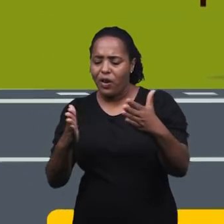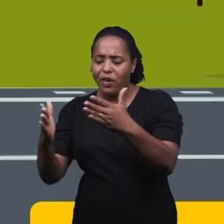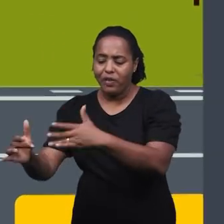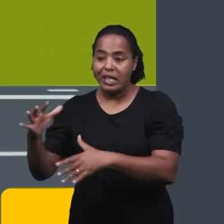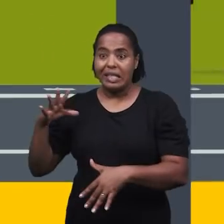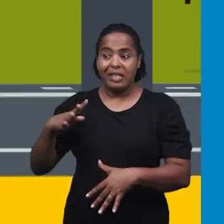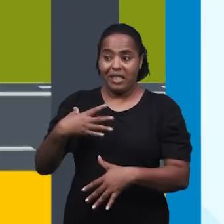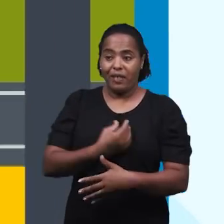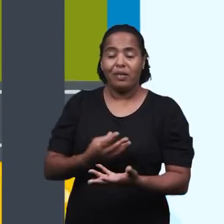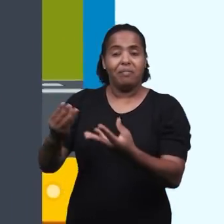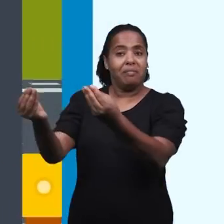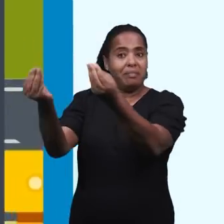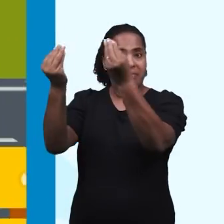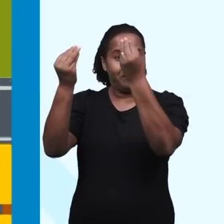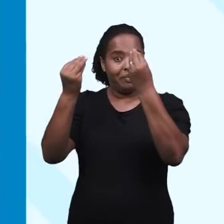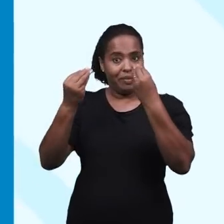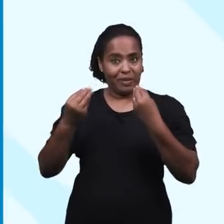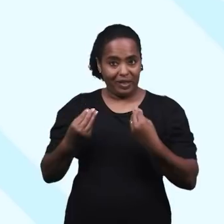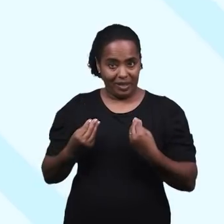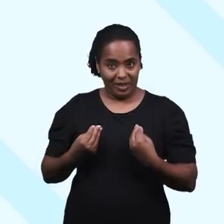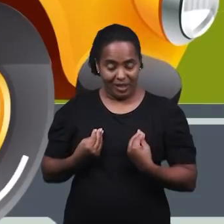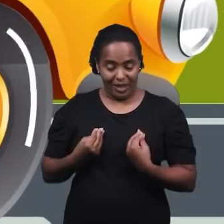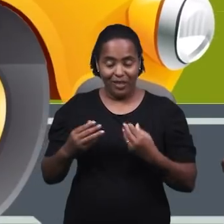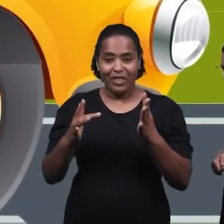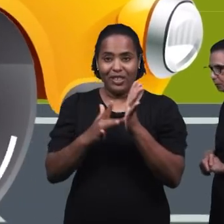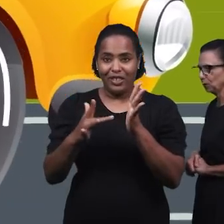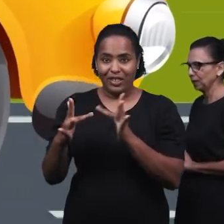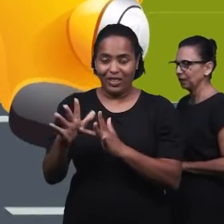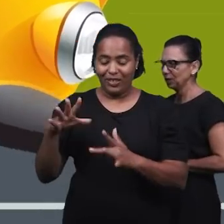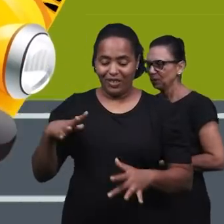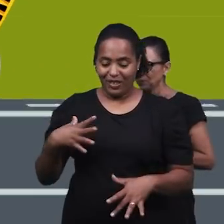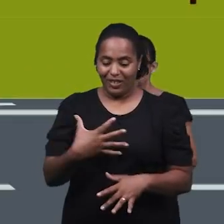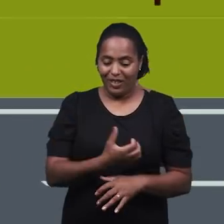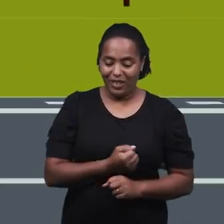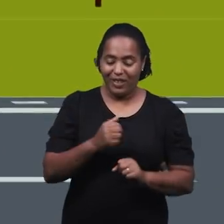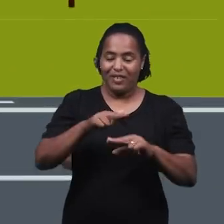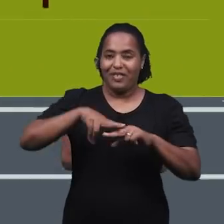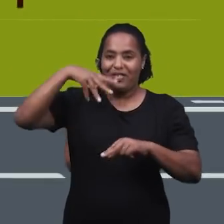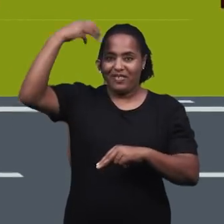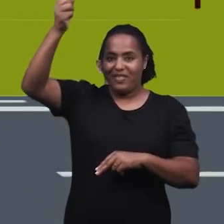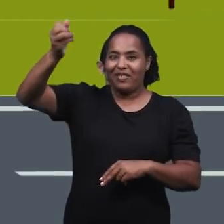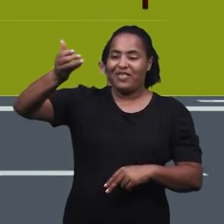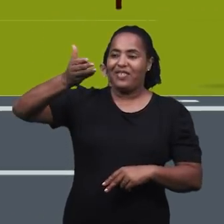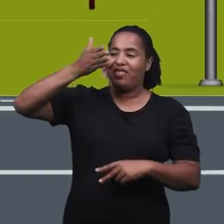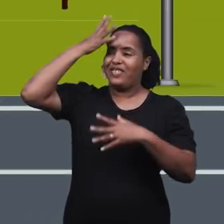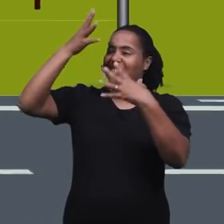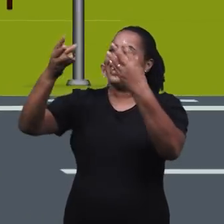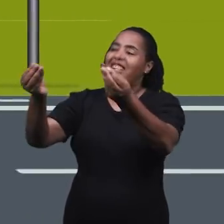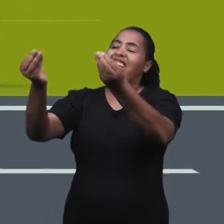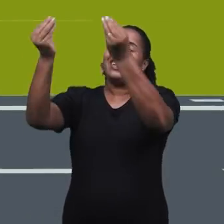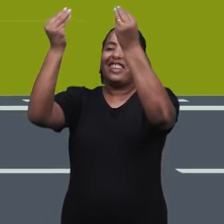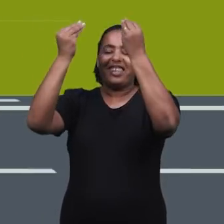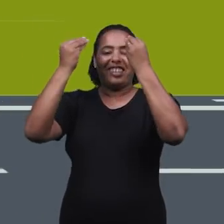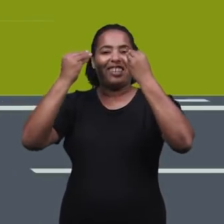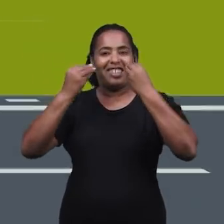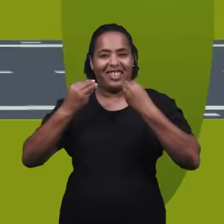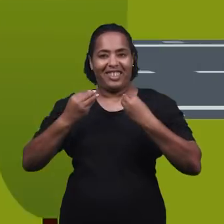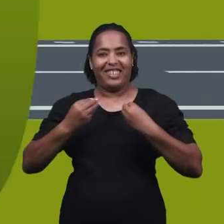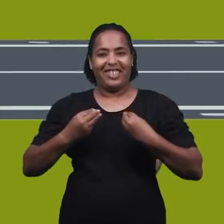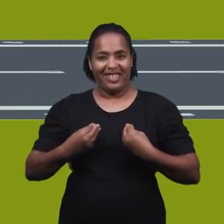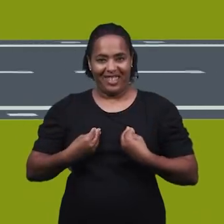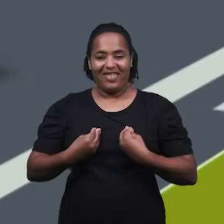me salvou. Eu fui salvo pela graça que em mim